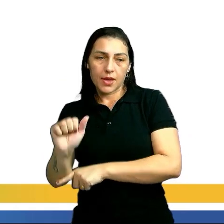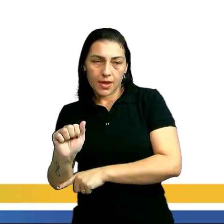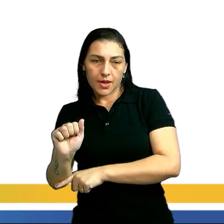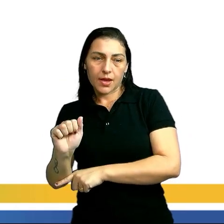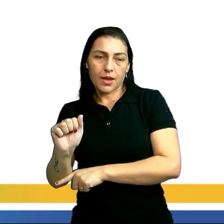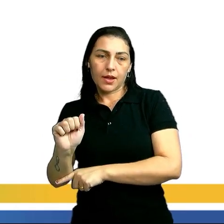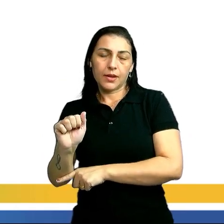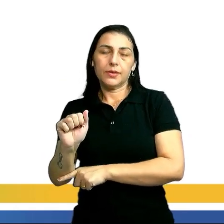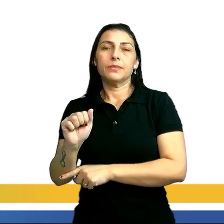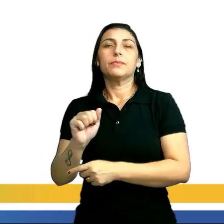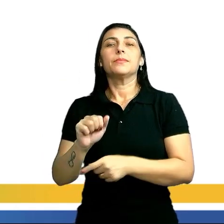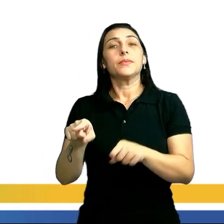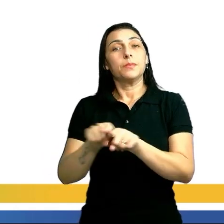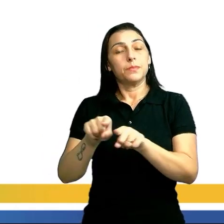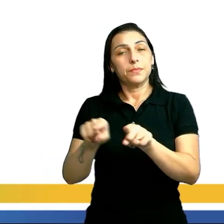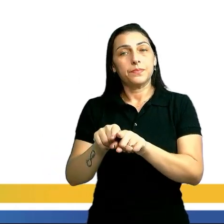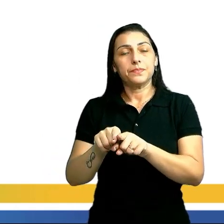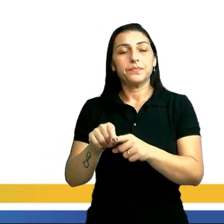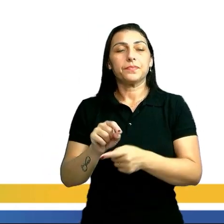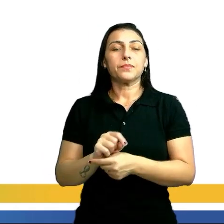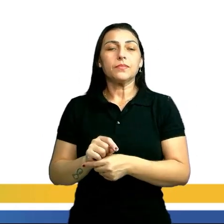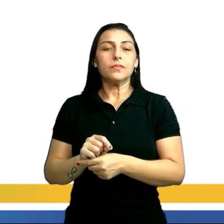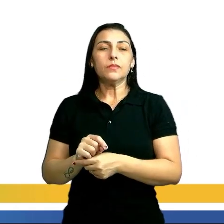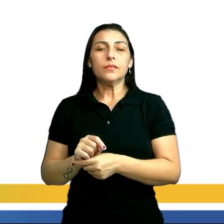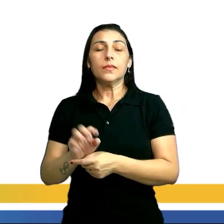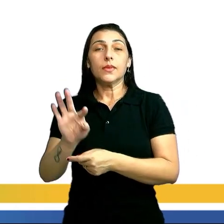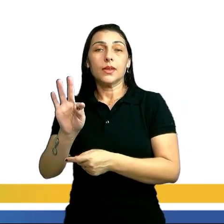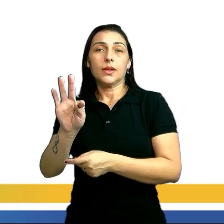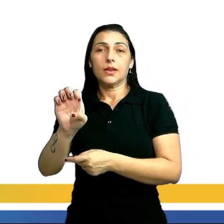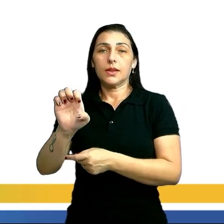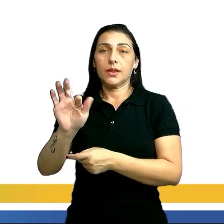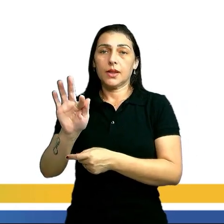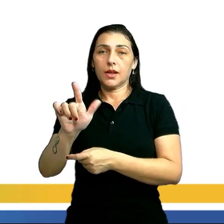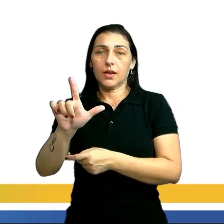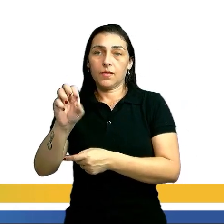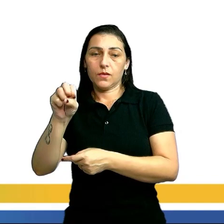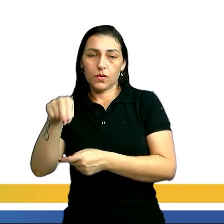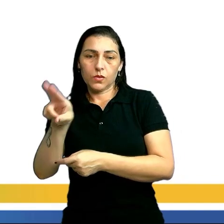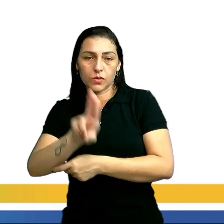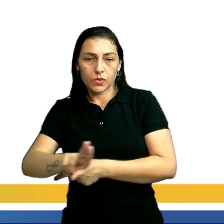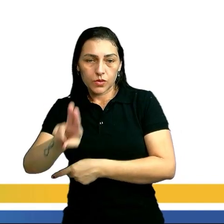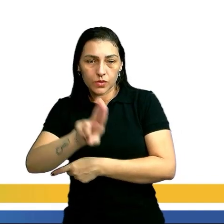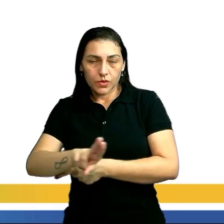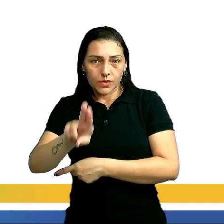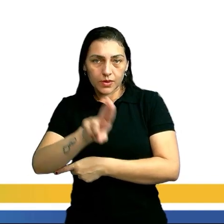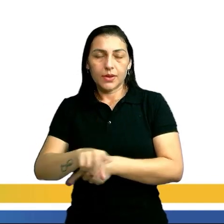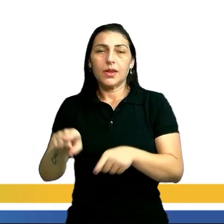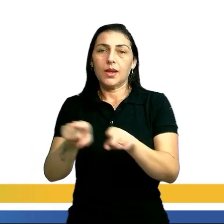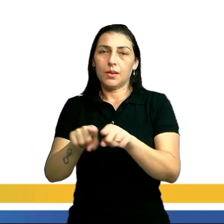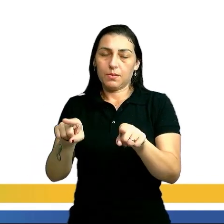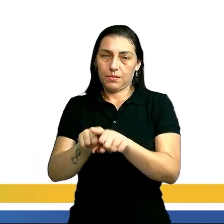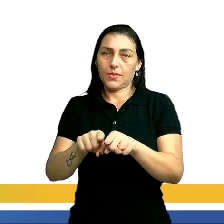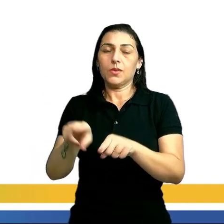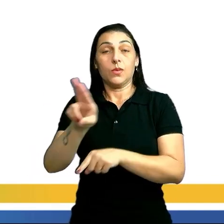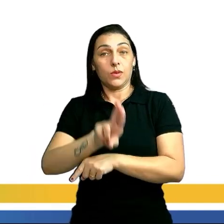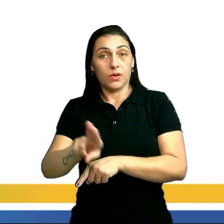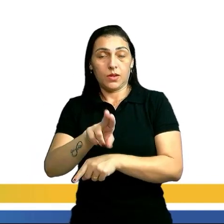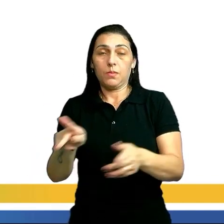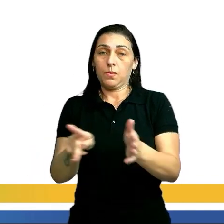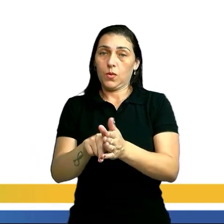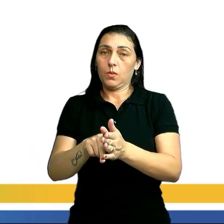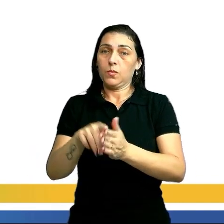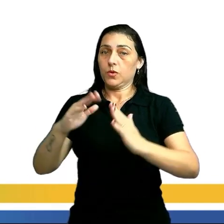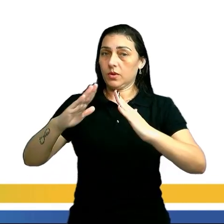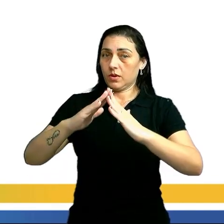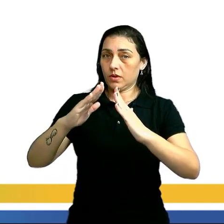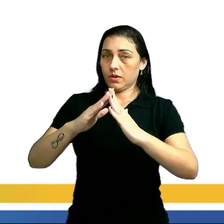Poliacetato de vinila, que é o PVA. E o Teflon, que nós utilizamos bastante também nos utensílios